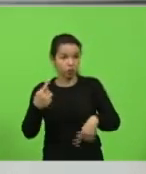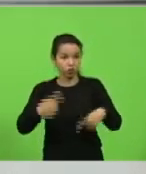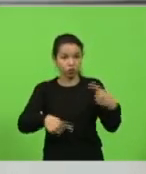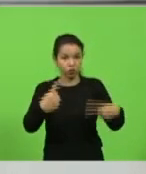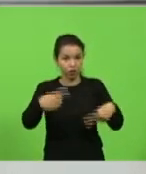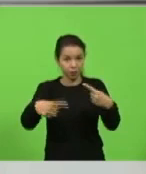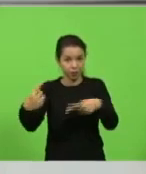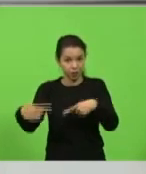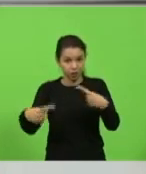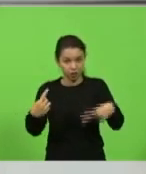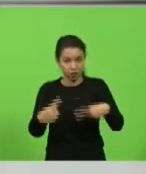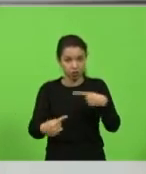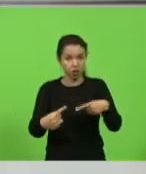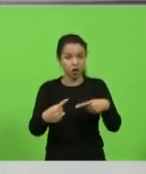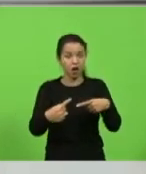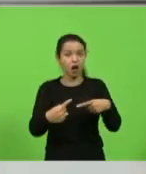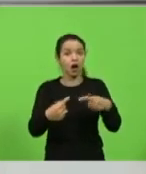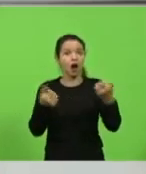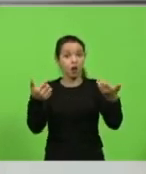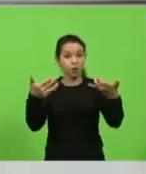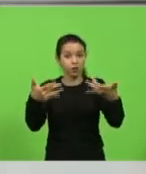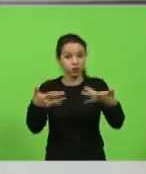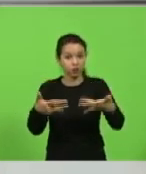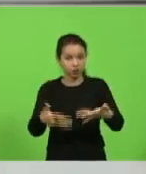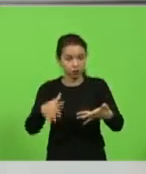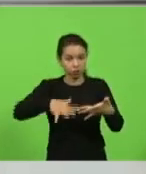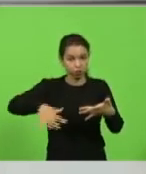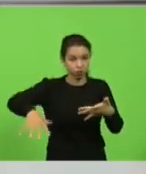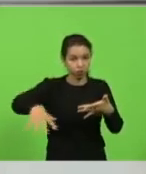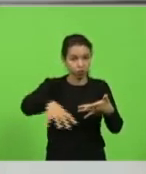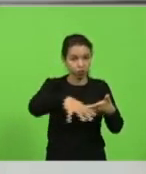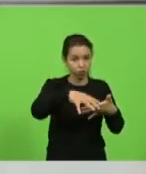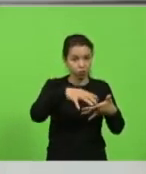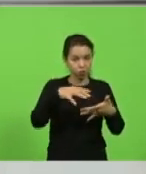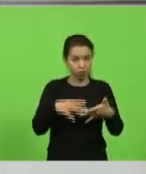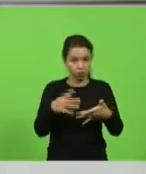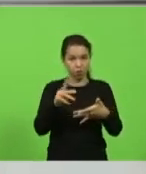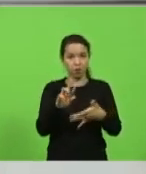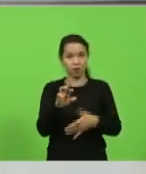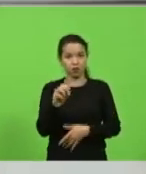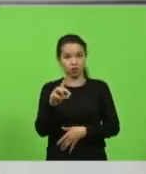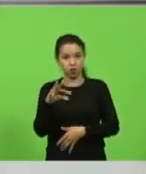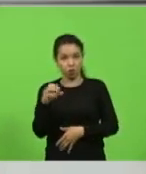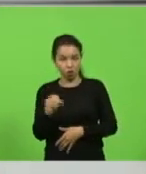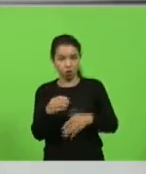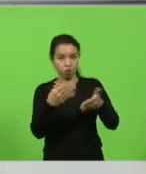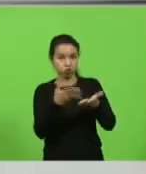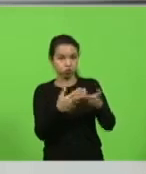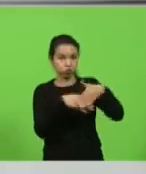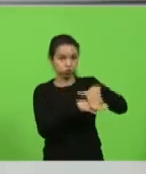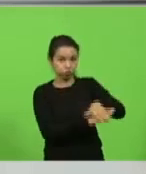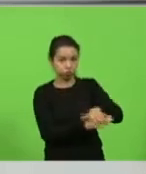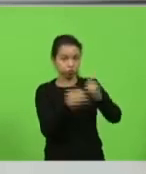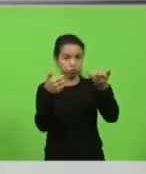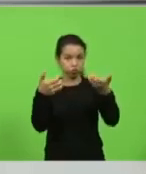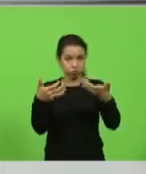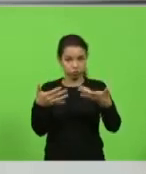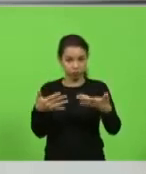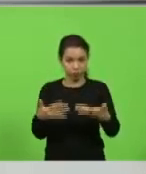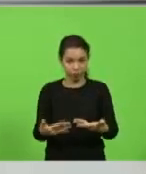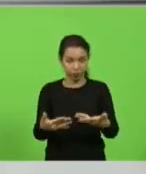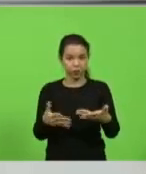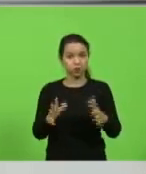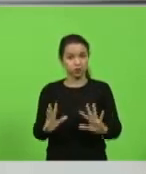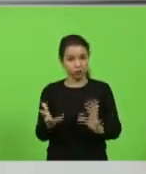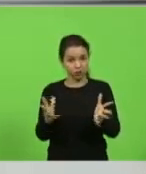a argumentação em torno dos elementos probatórios trazidos aos autos e o incentivo